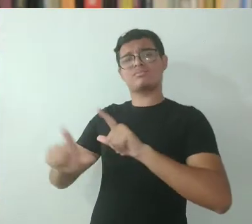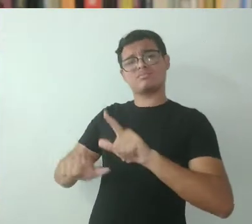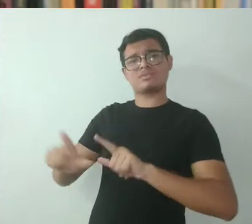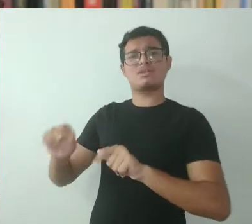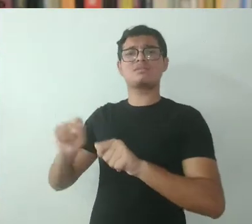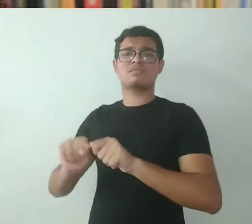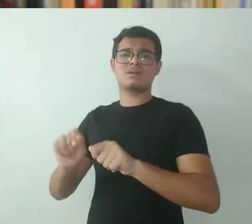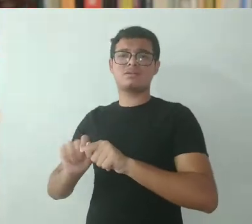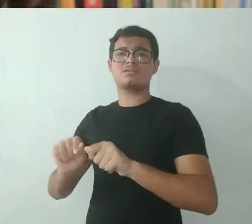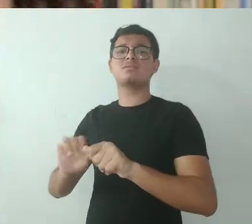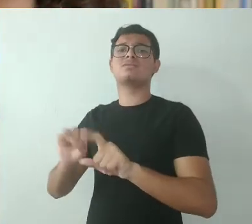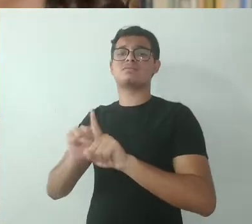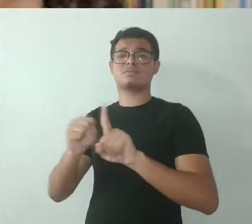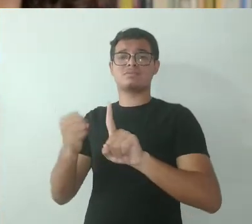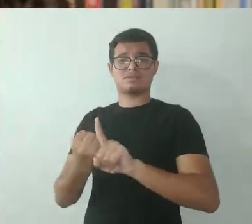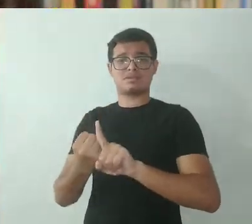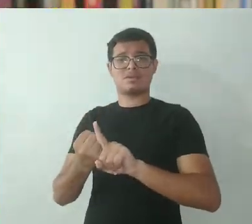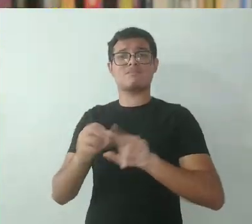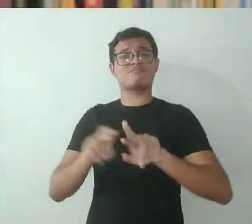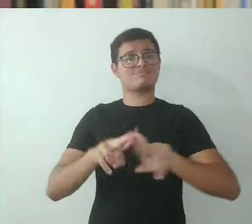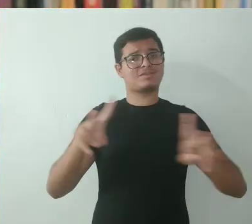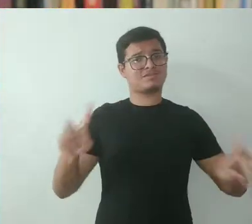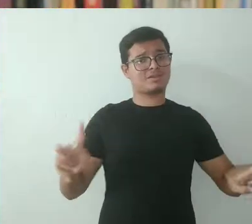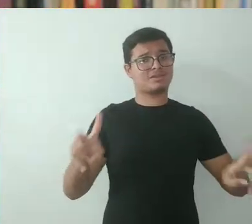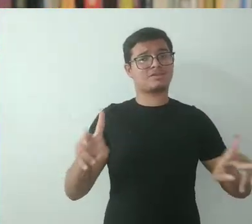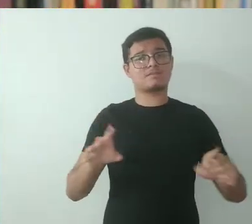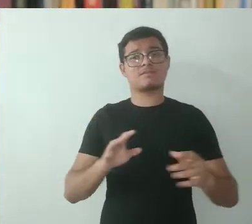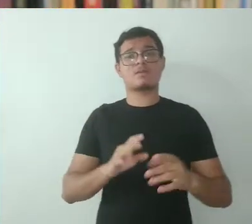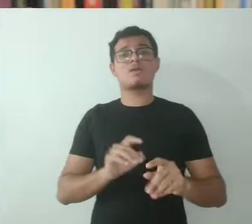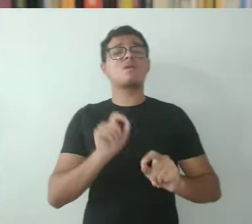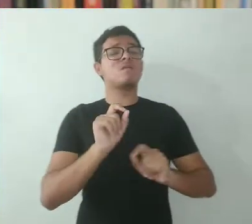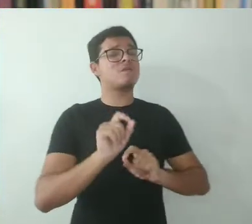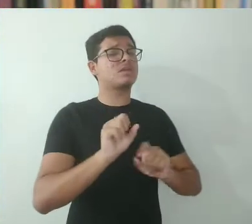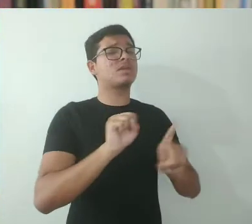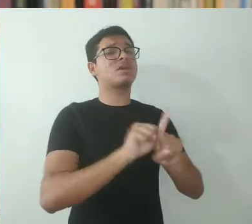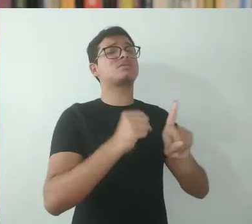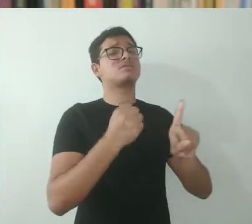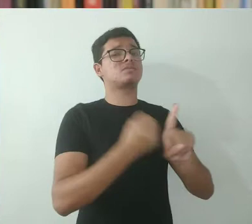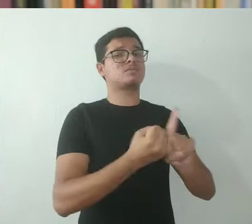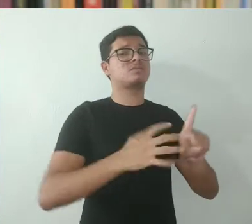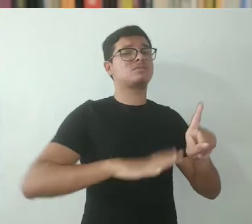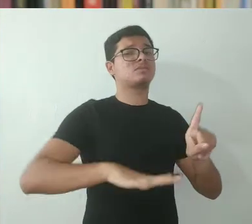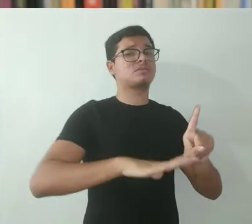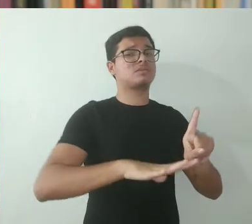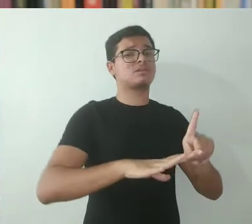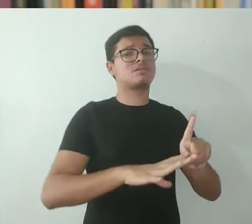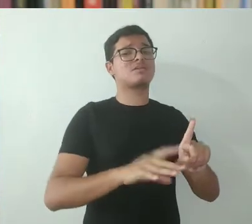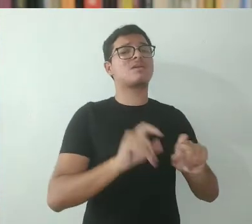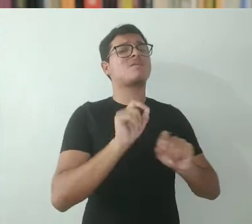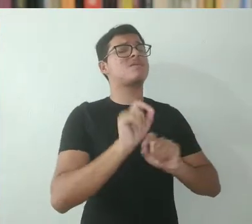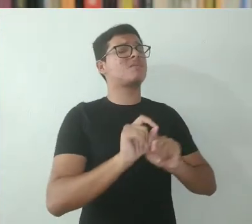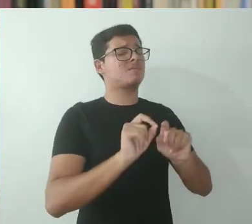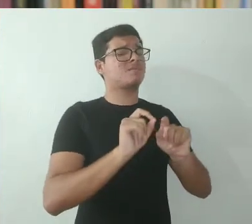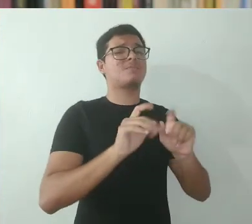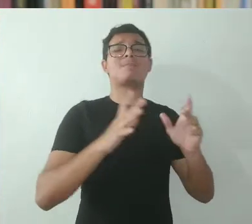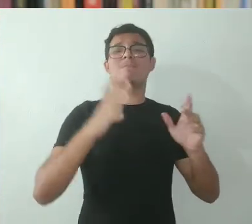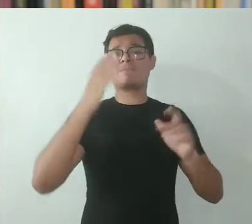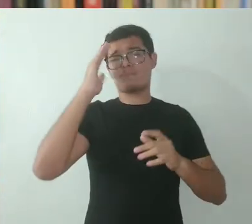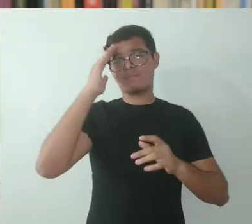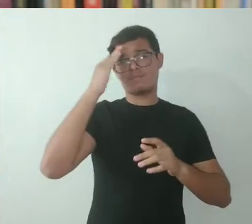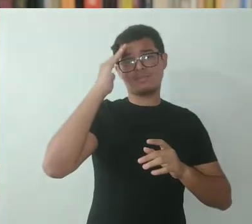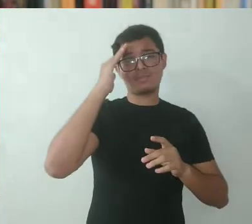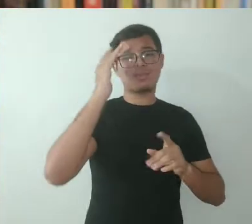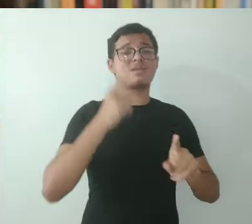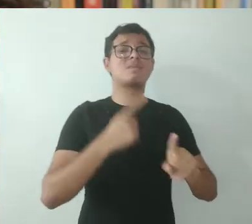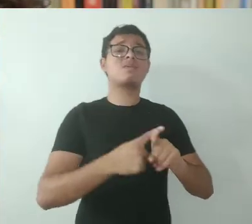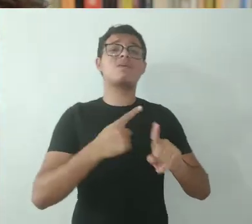a sociologia em si? Para a gente pensar o que é a sociologia, a gente precisa entender por